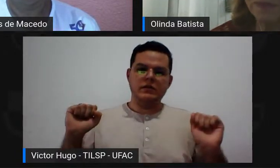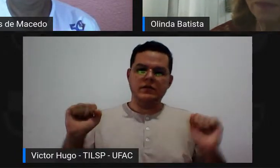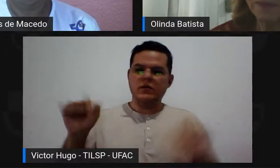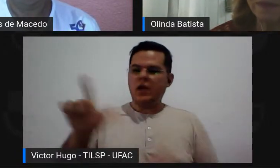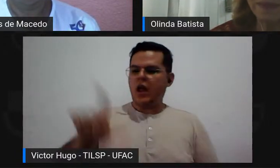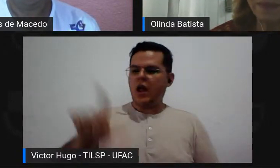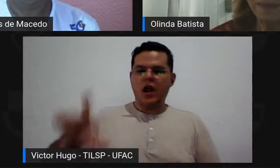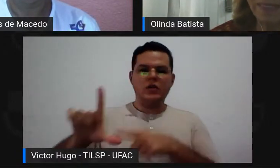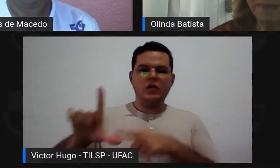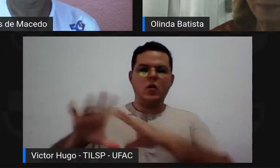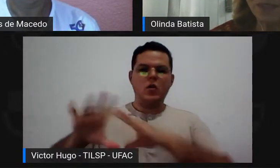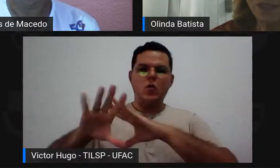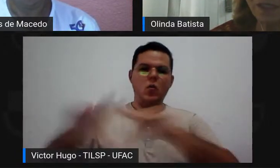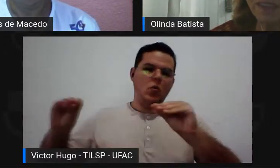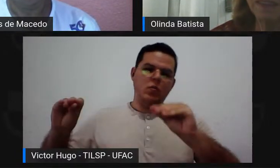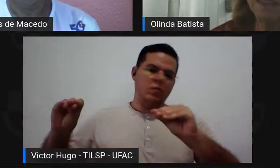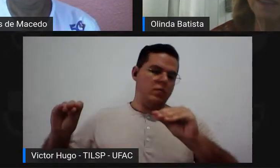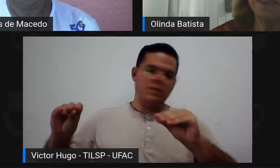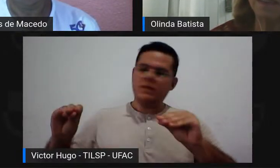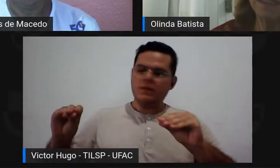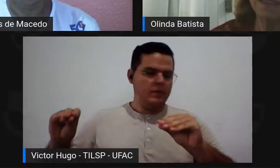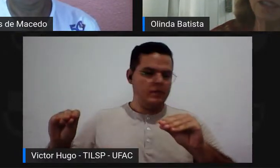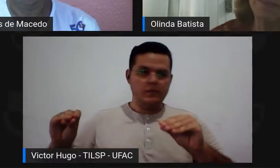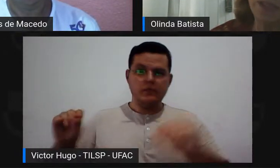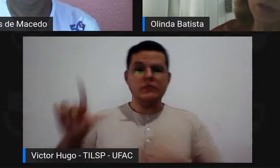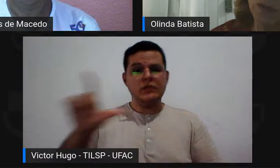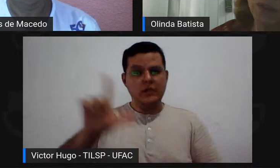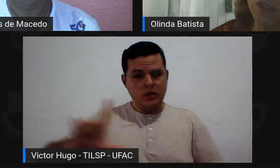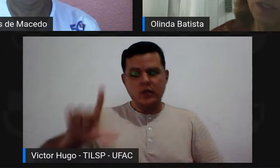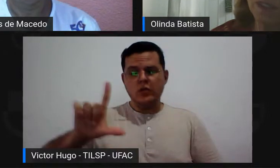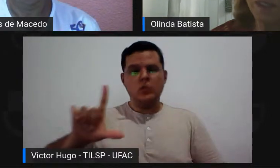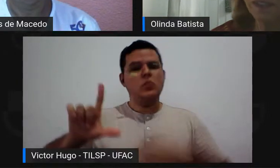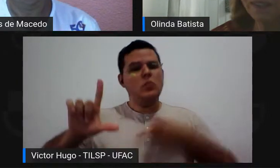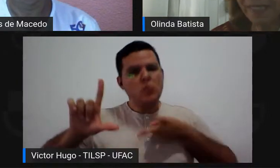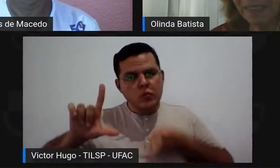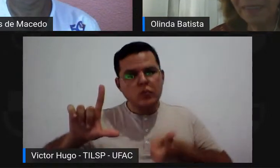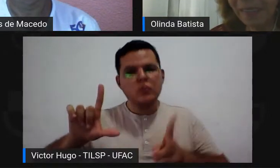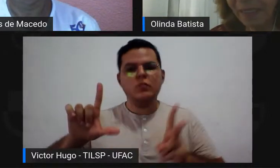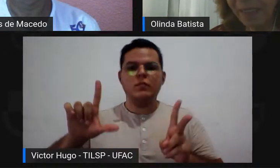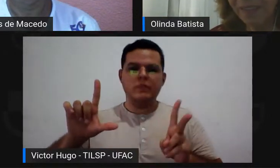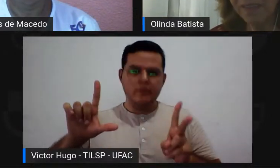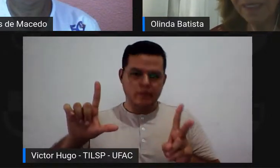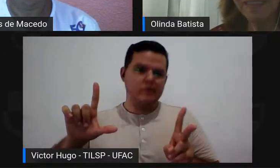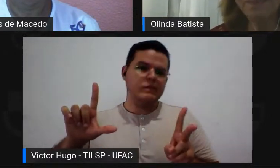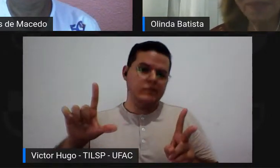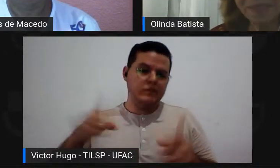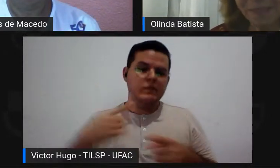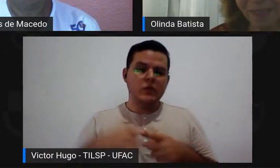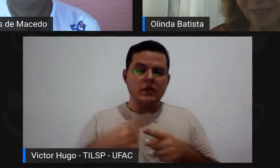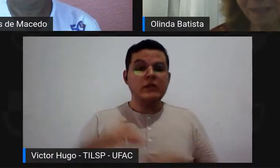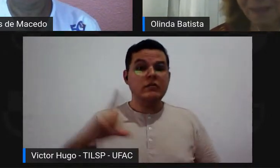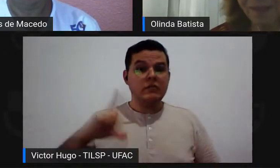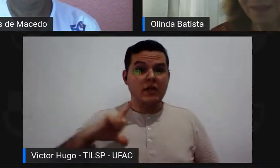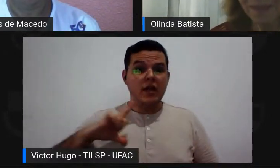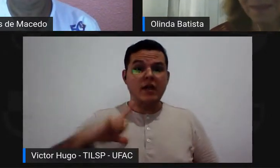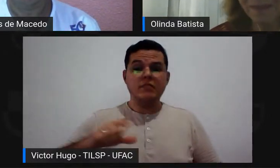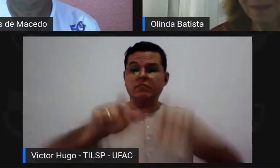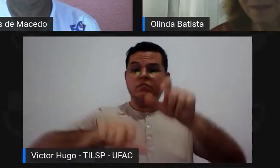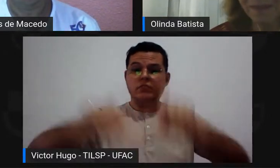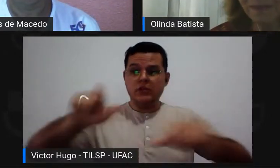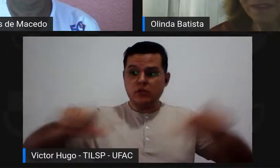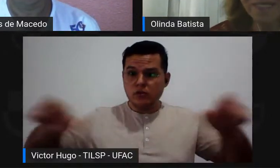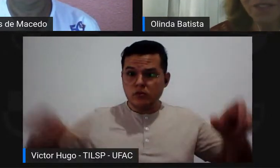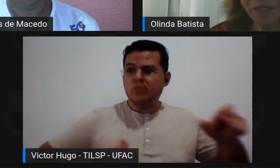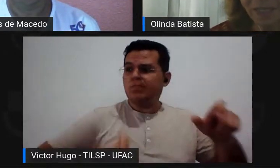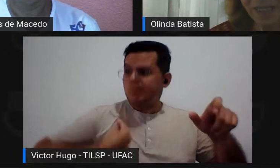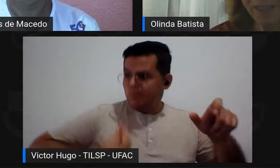morra, na medida em que existem pessoas que querem ler e querem apreciar e